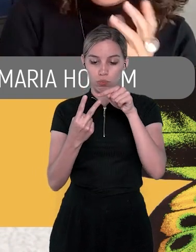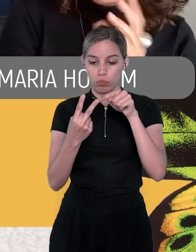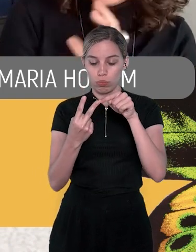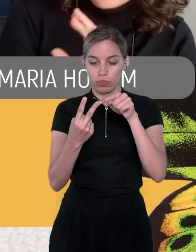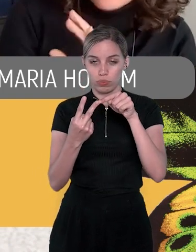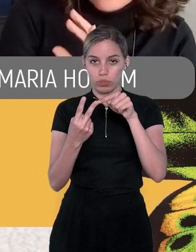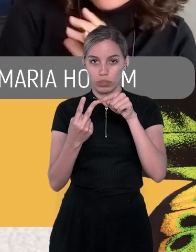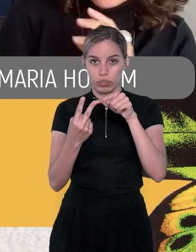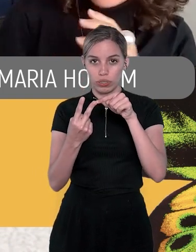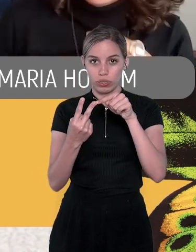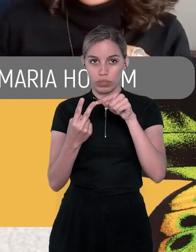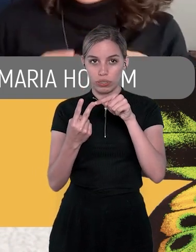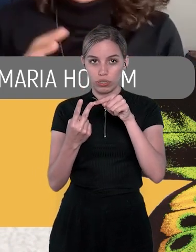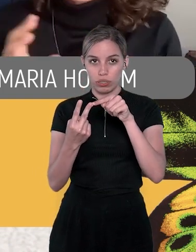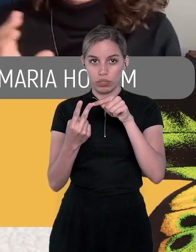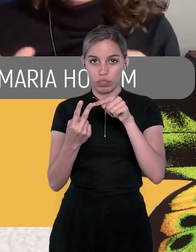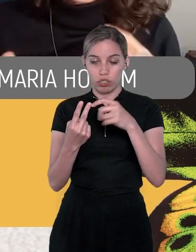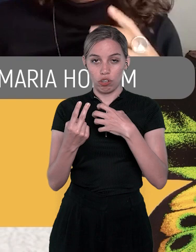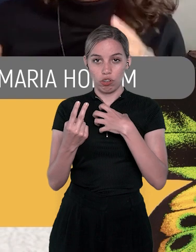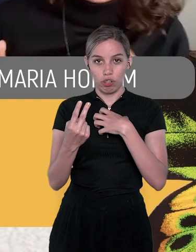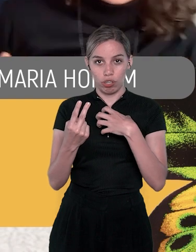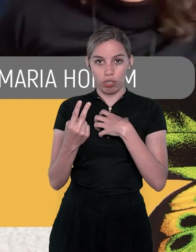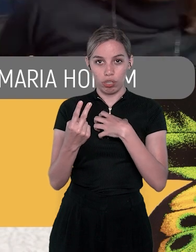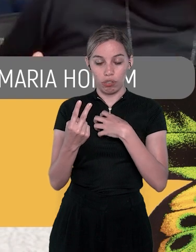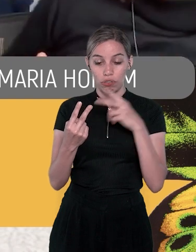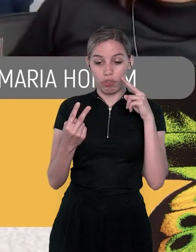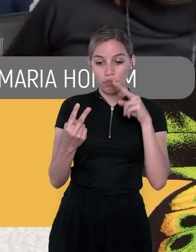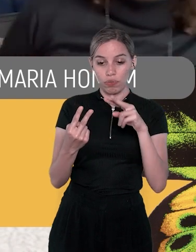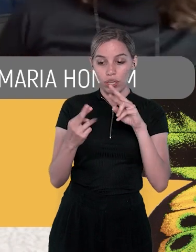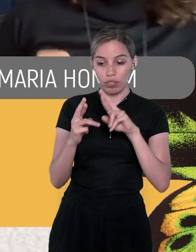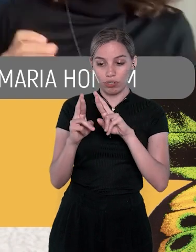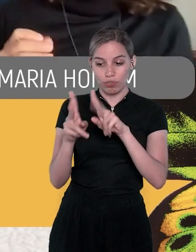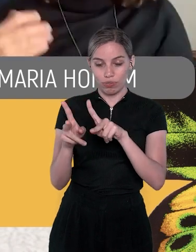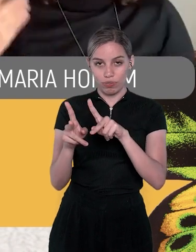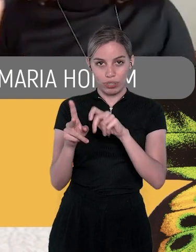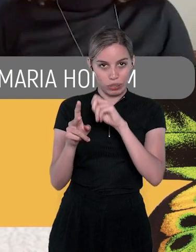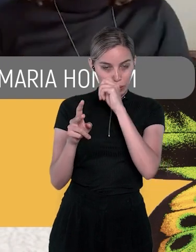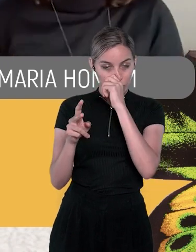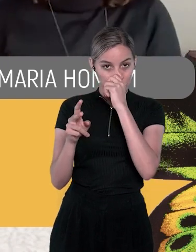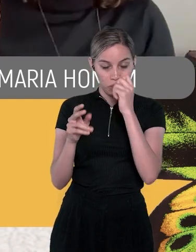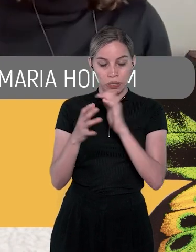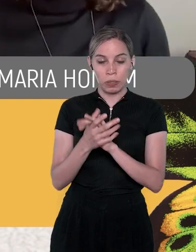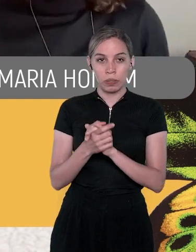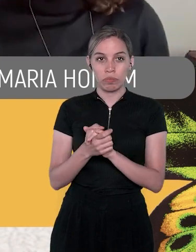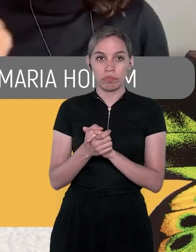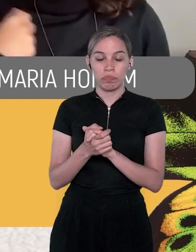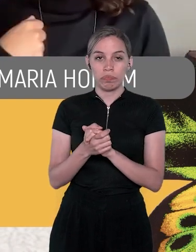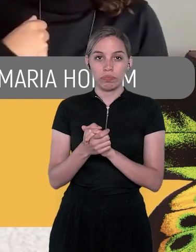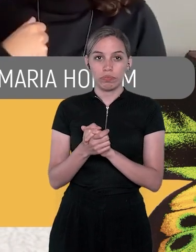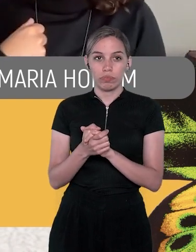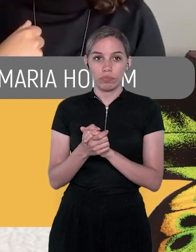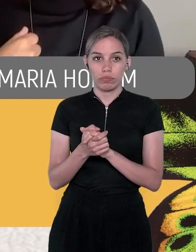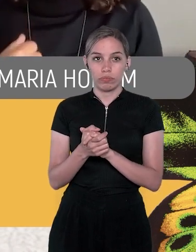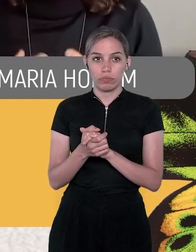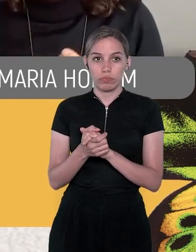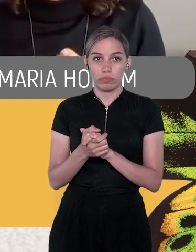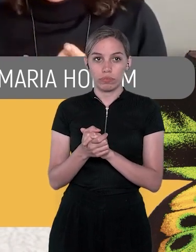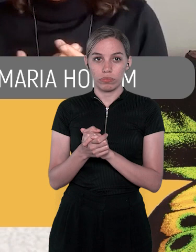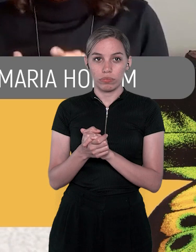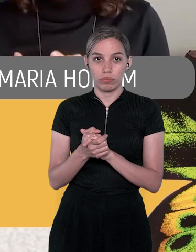dois desenhos, duas formas da gente ver essas diferenças ou essas